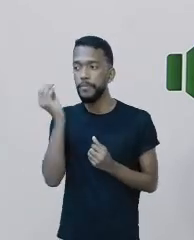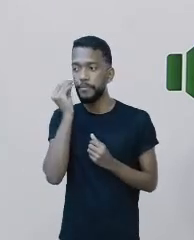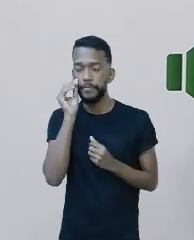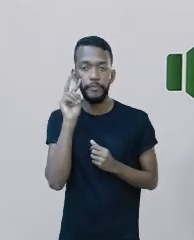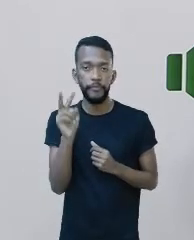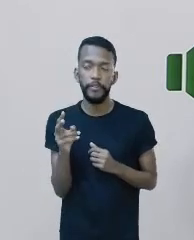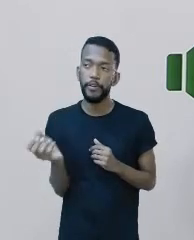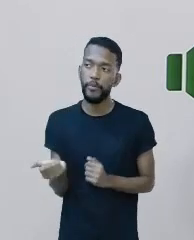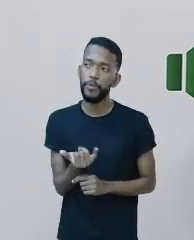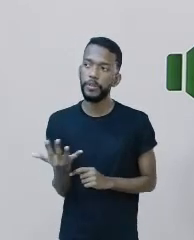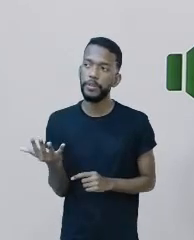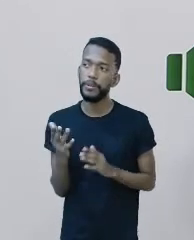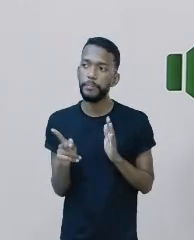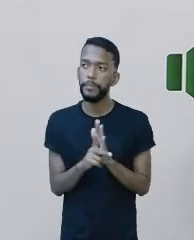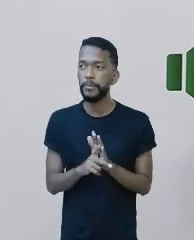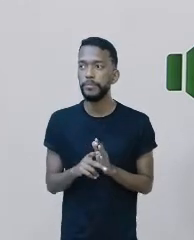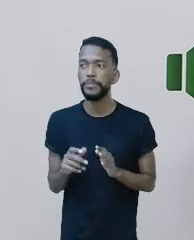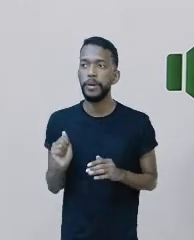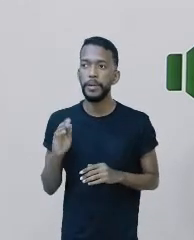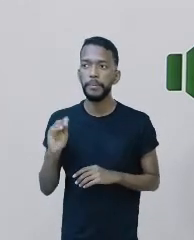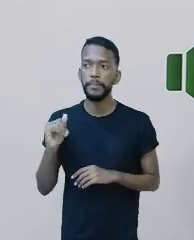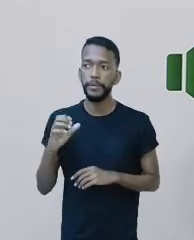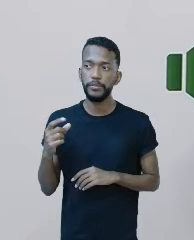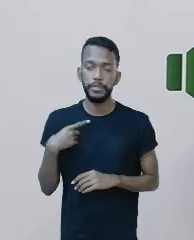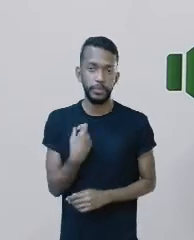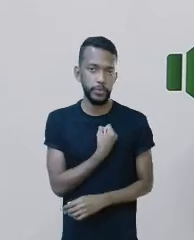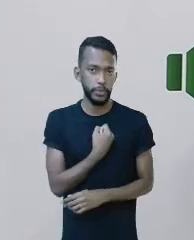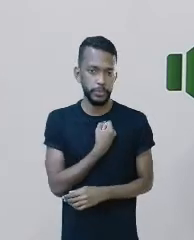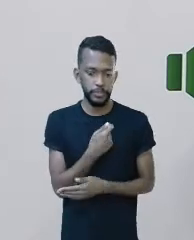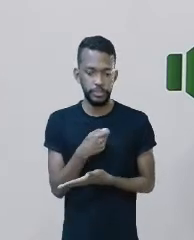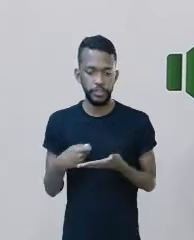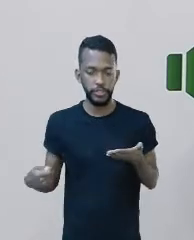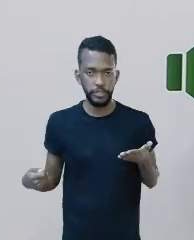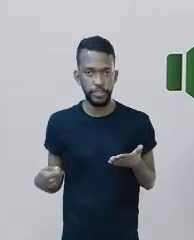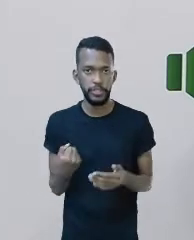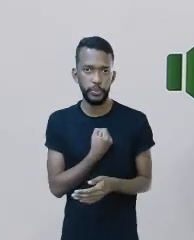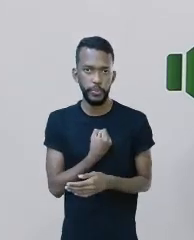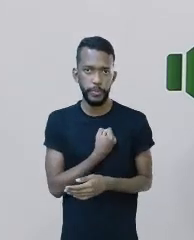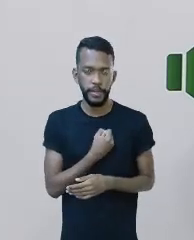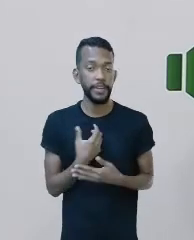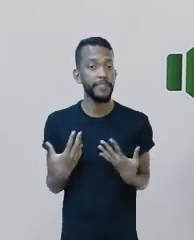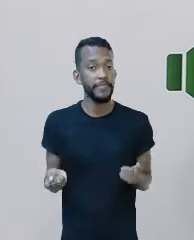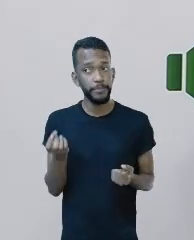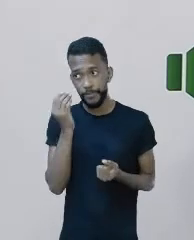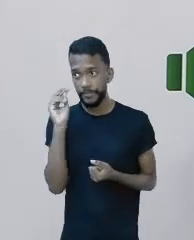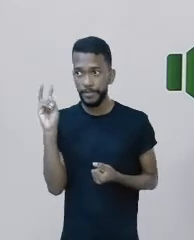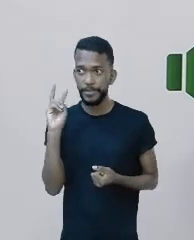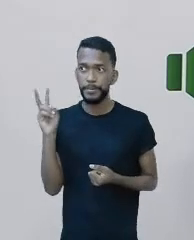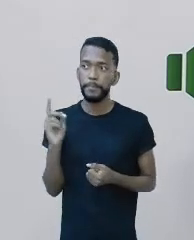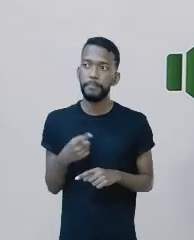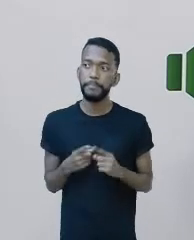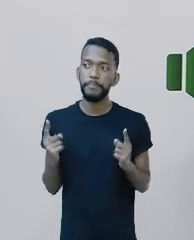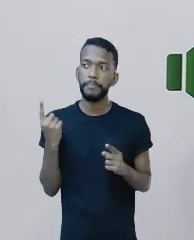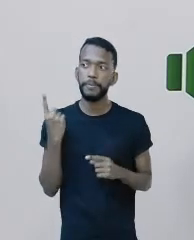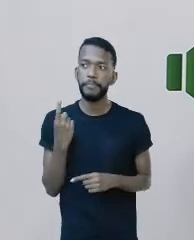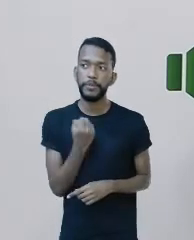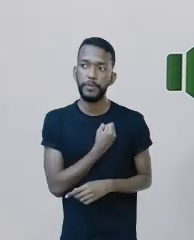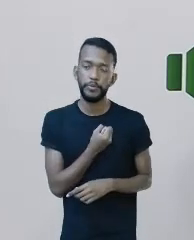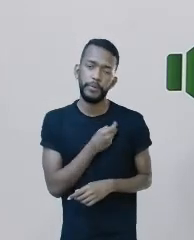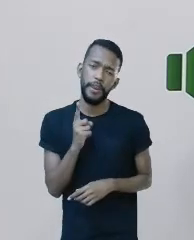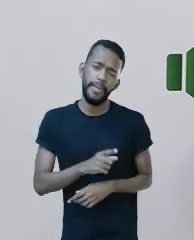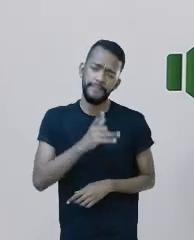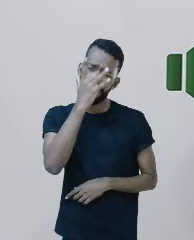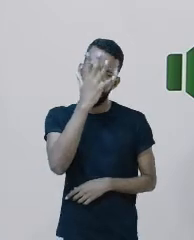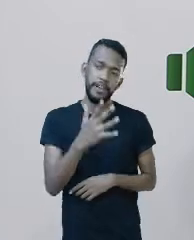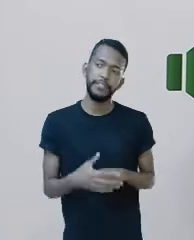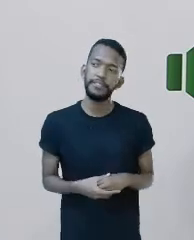as quantidades dos ábacos com números e escrita numérica. Primeiro, vamos representar com número, que é muito fácil,